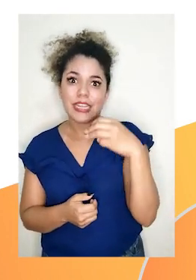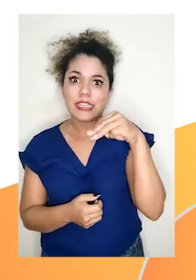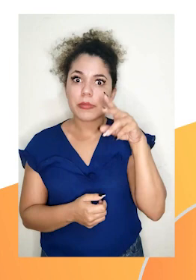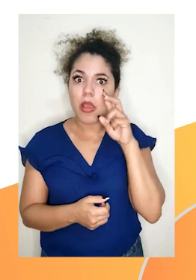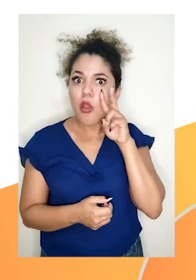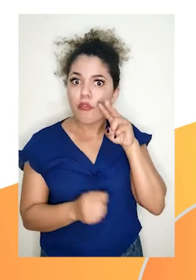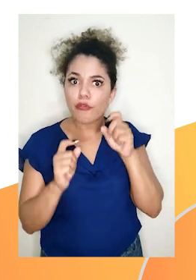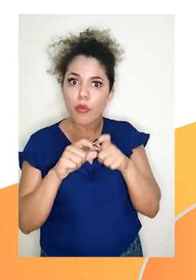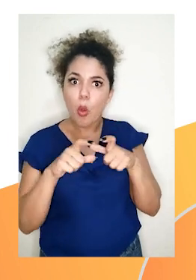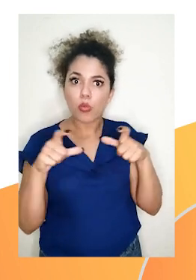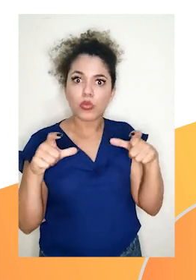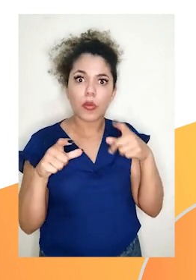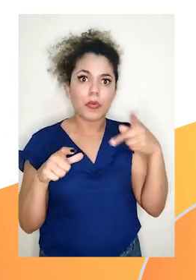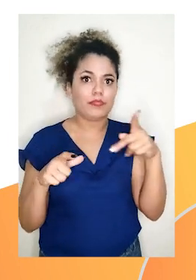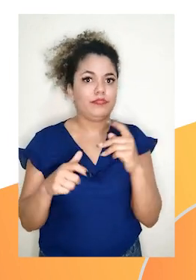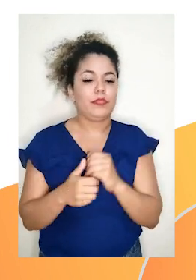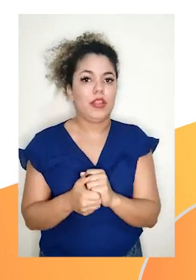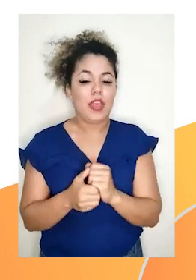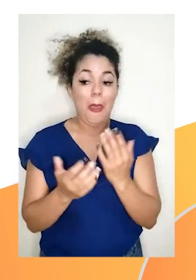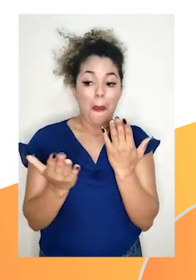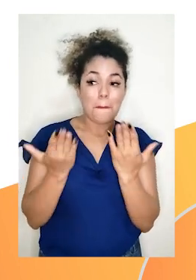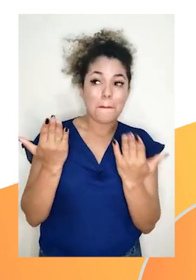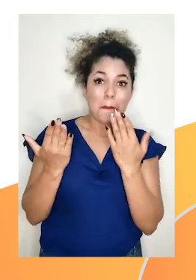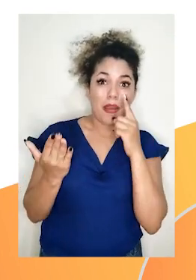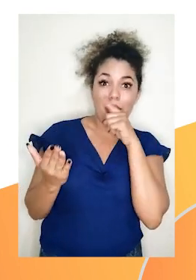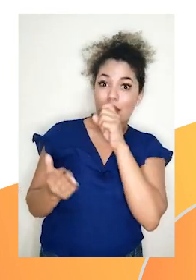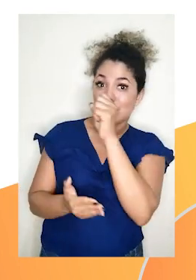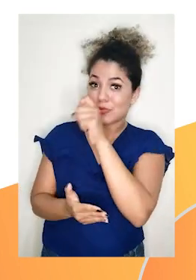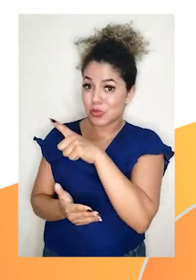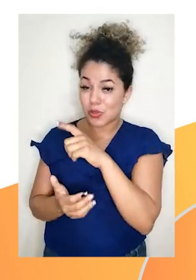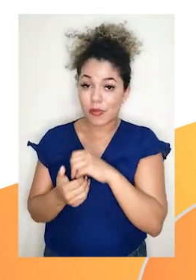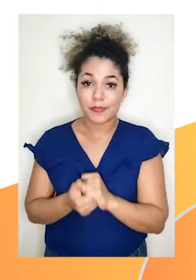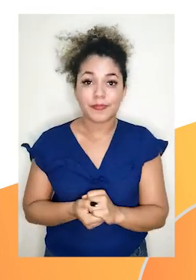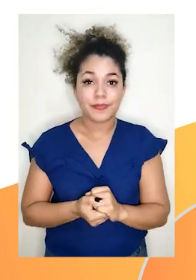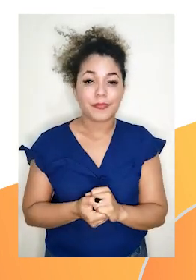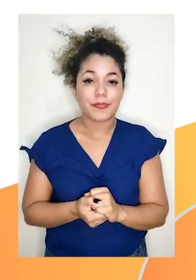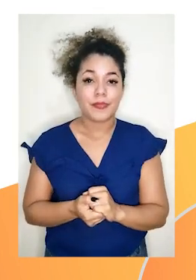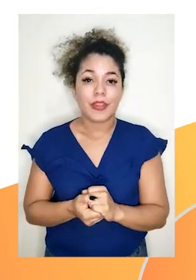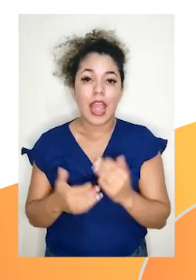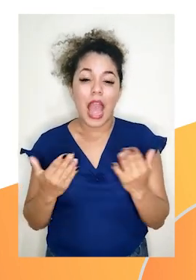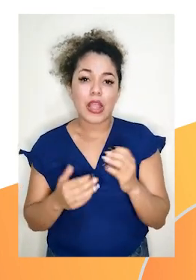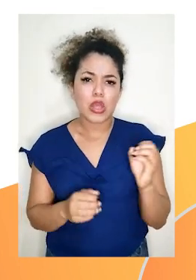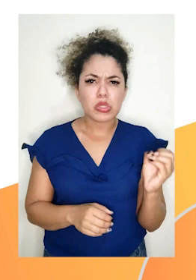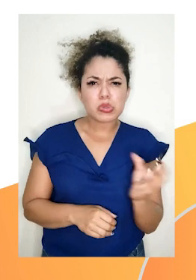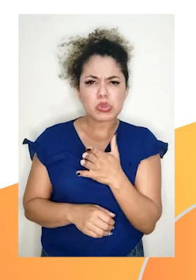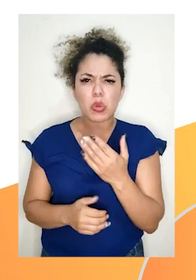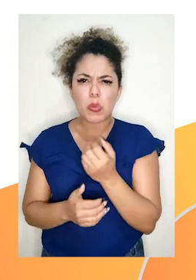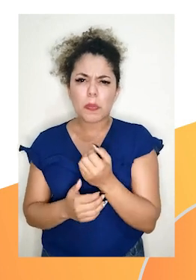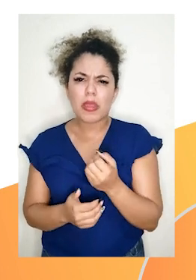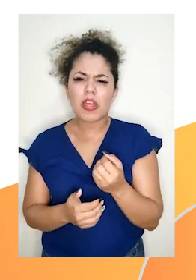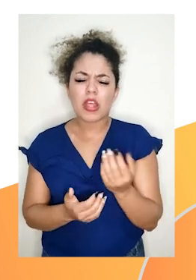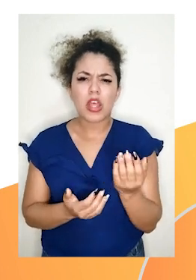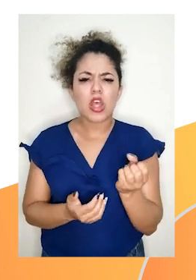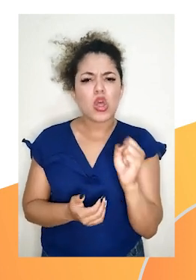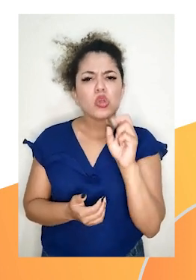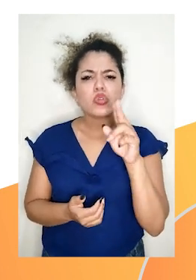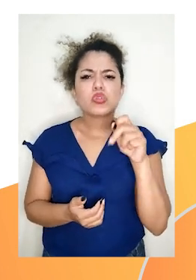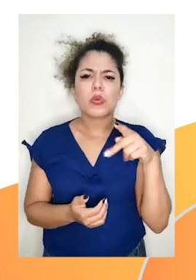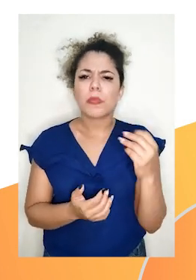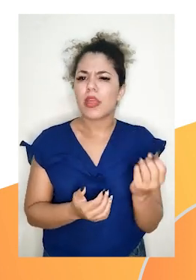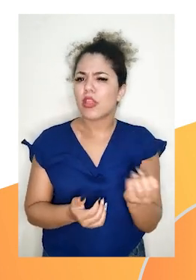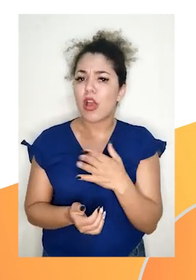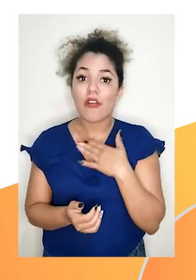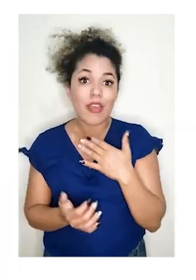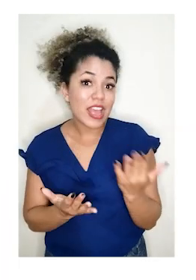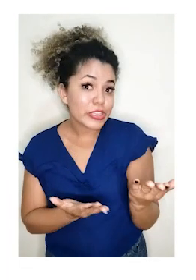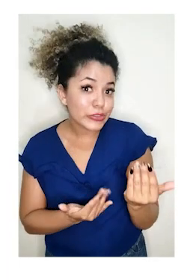dela caracterizado em relação ao Sol. E as supernovas são estrelas muito jovens e com curto ciclo